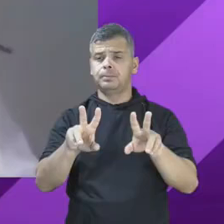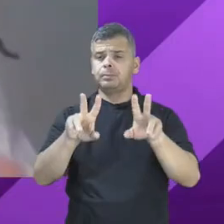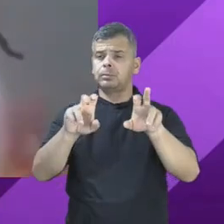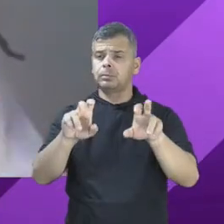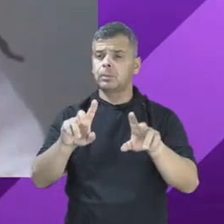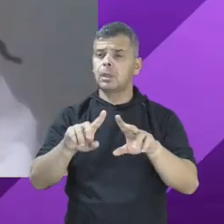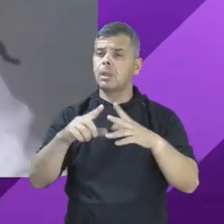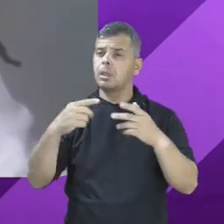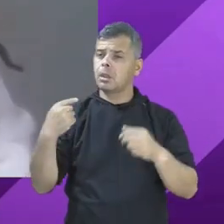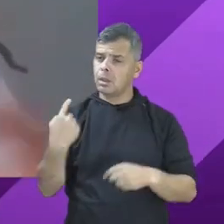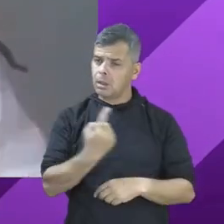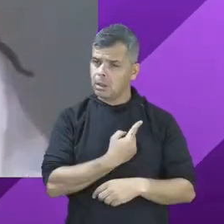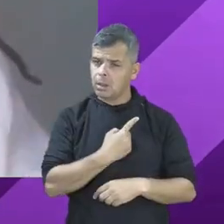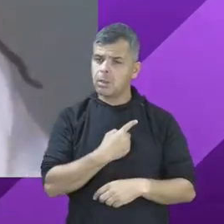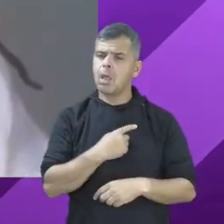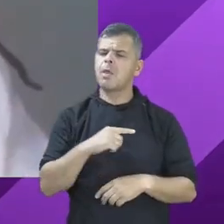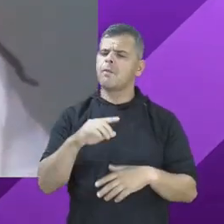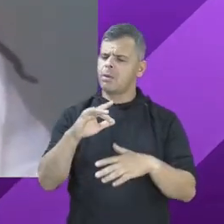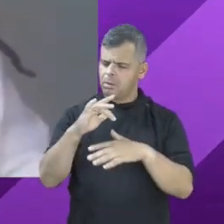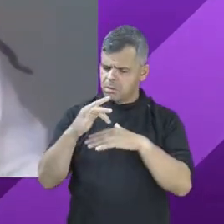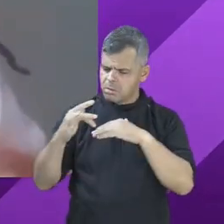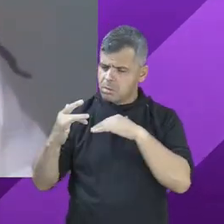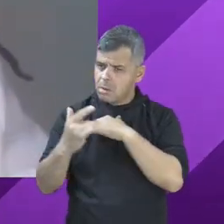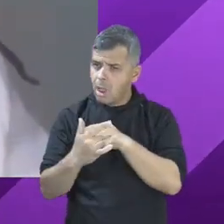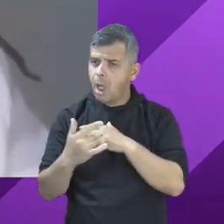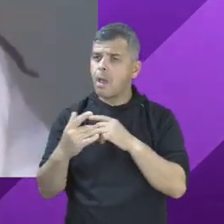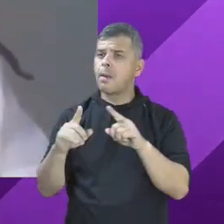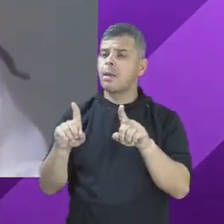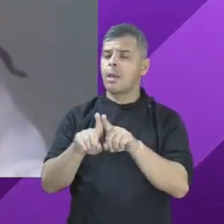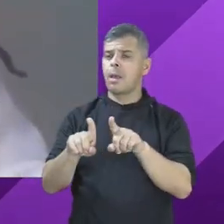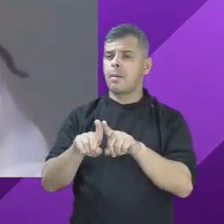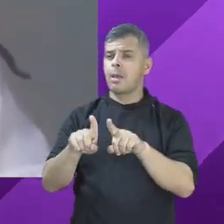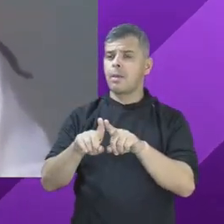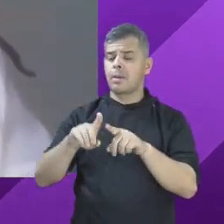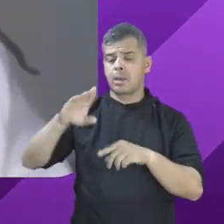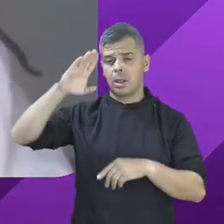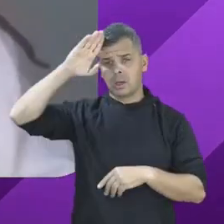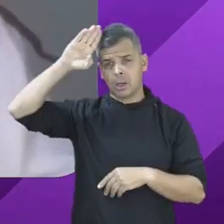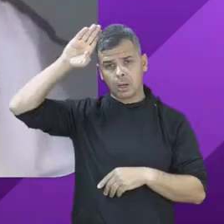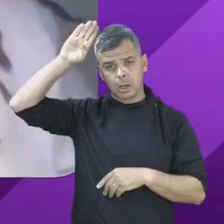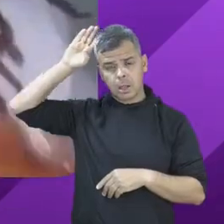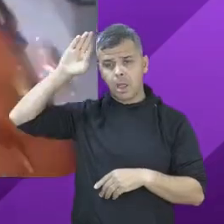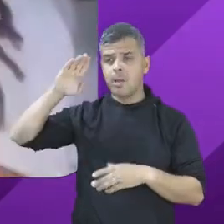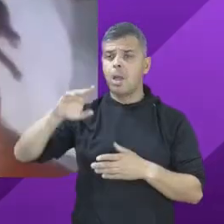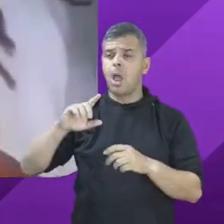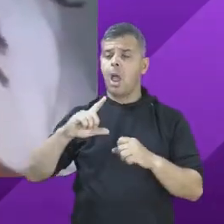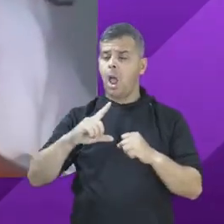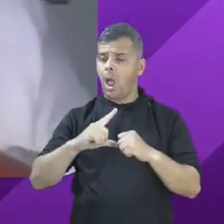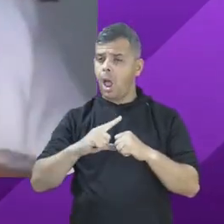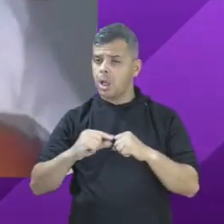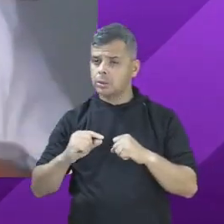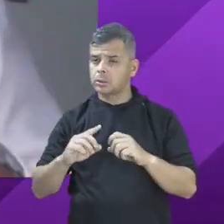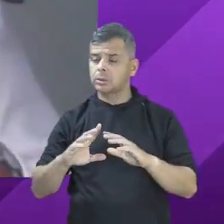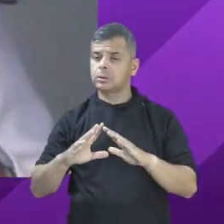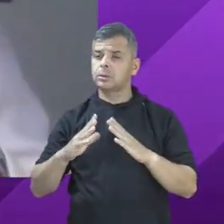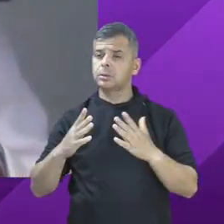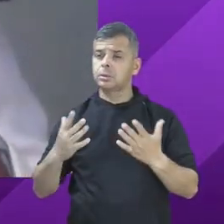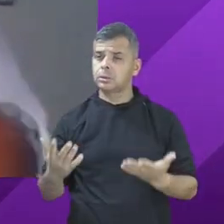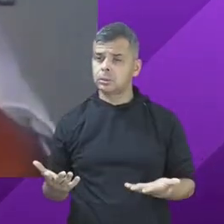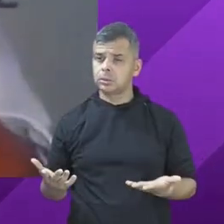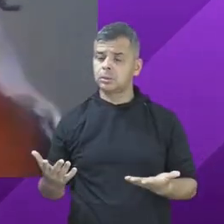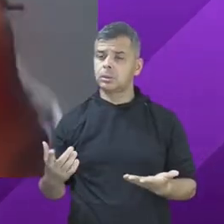ganha a cena, né, a gente vê nas redes sociais, né, nas produções acadêmicas, e aí é preciso que esse tema também